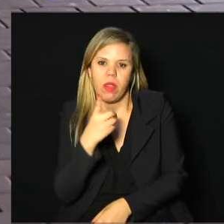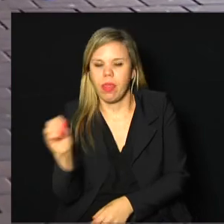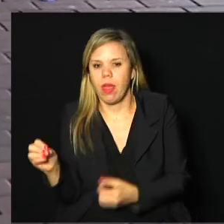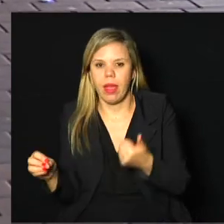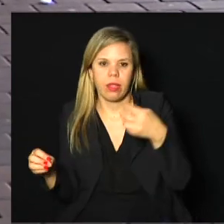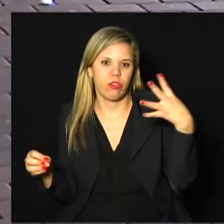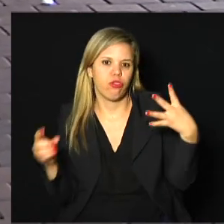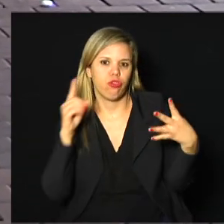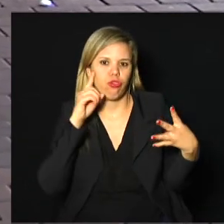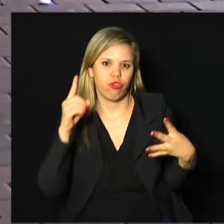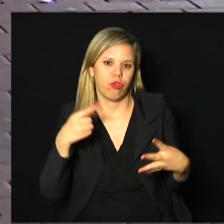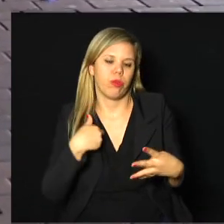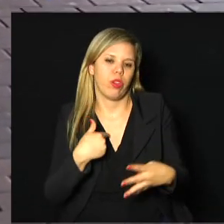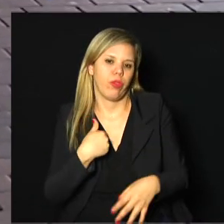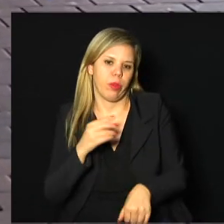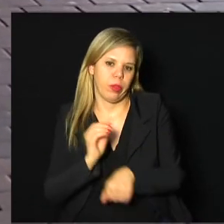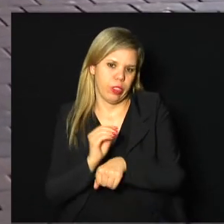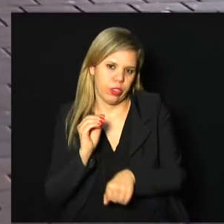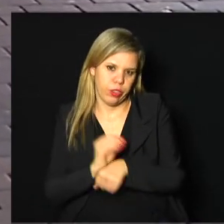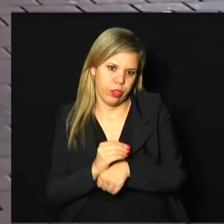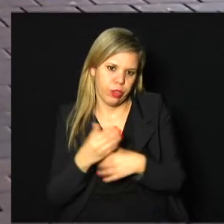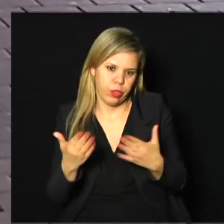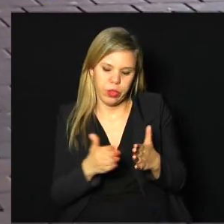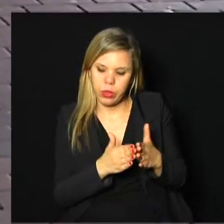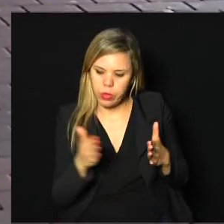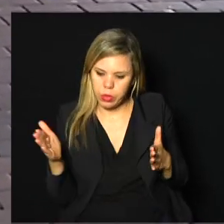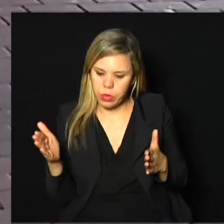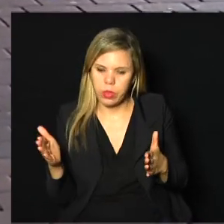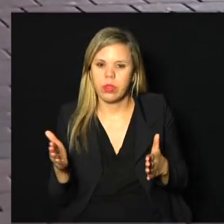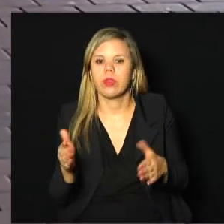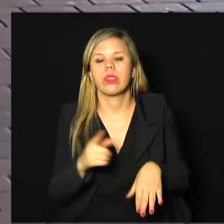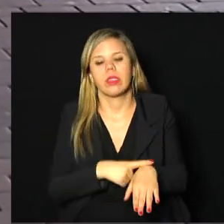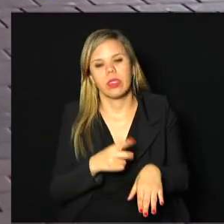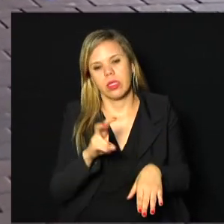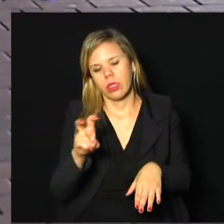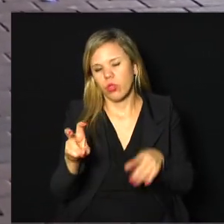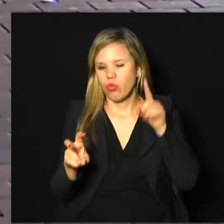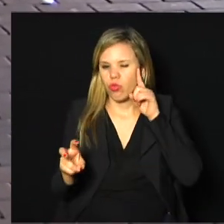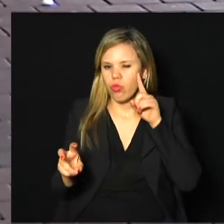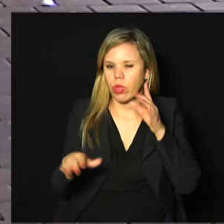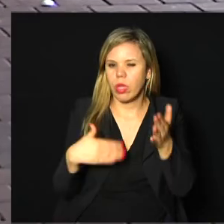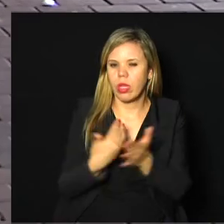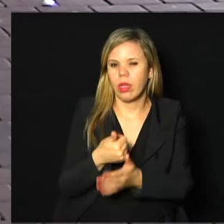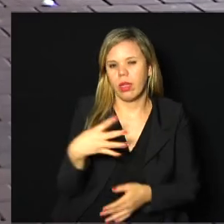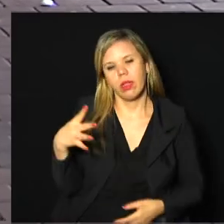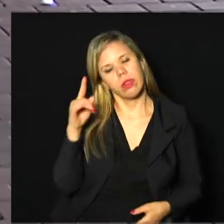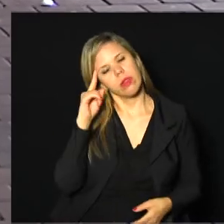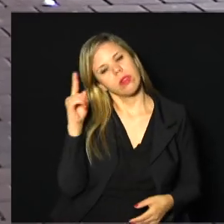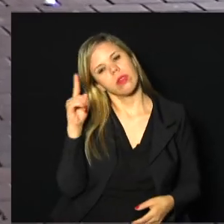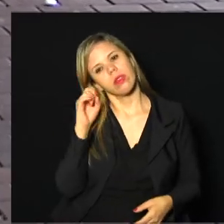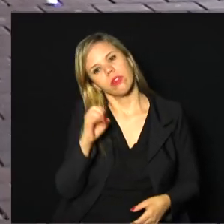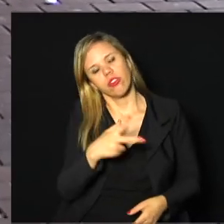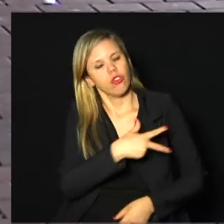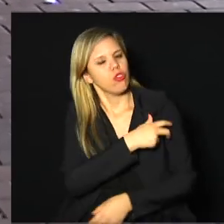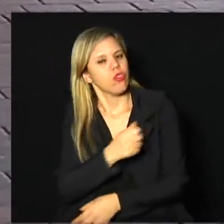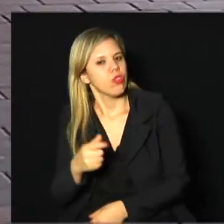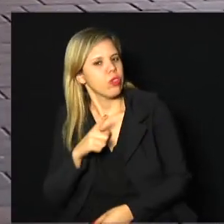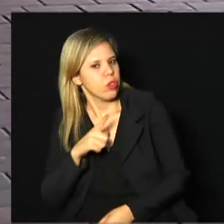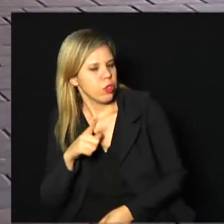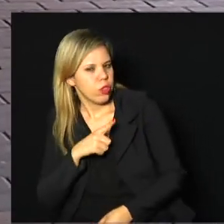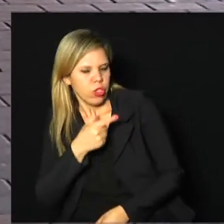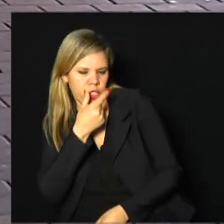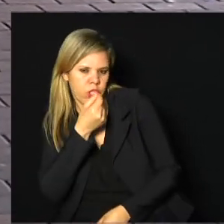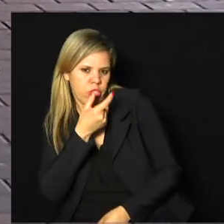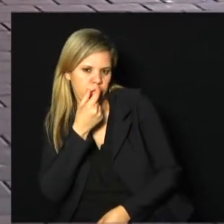demorar 10 a 14 dias para eu ficar protegido. Então, nesse intervalo de tempo, de 5 dias ou até 14 dias, se eu tomei a vacina e